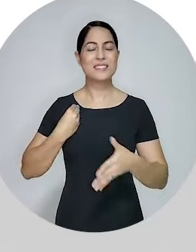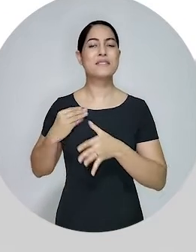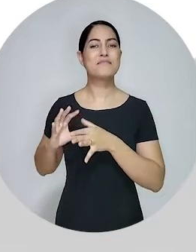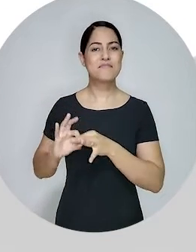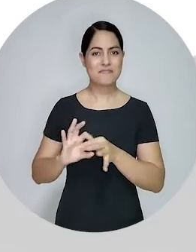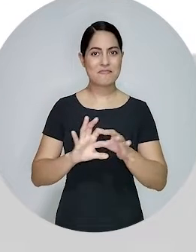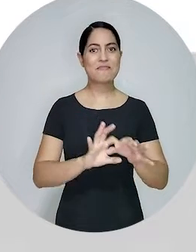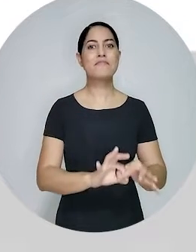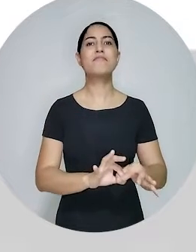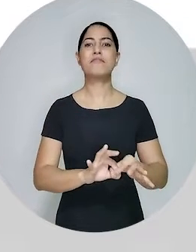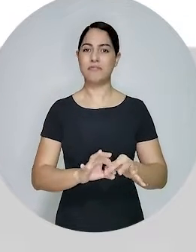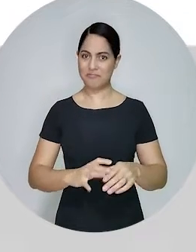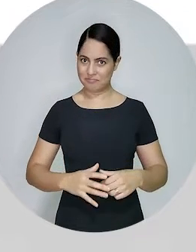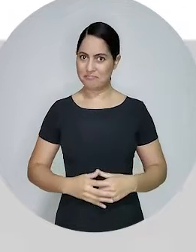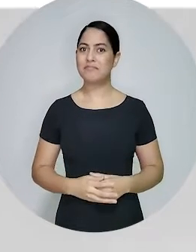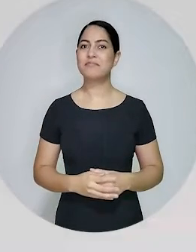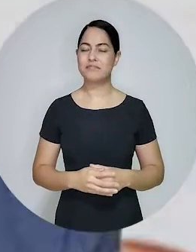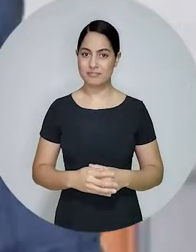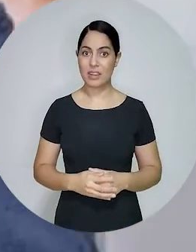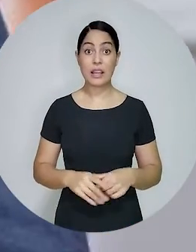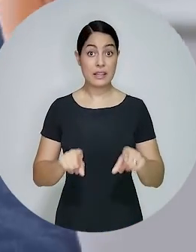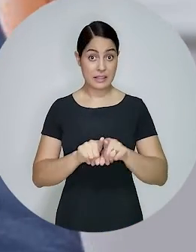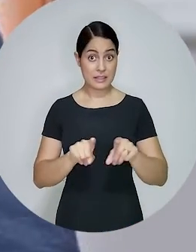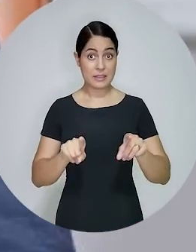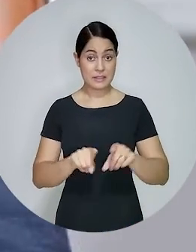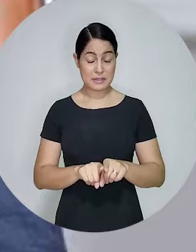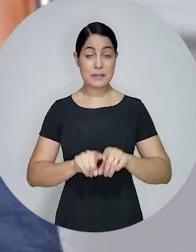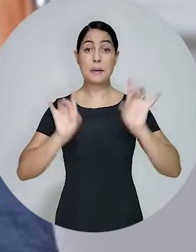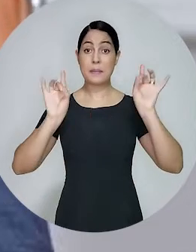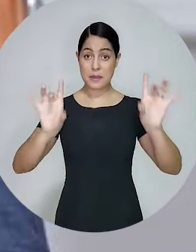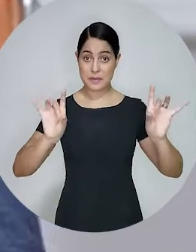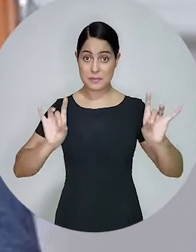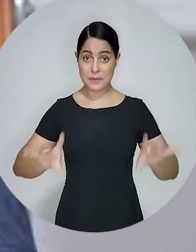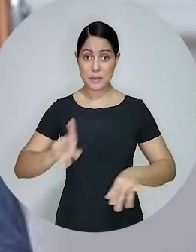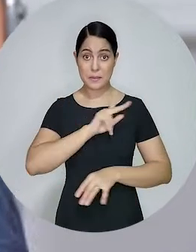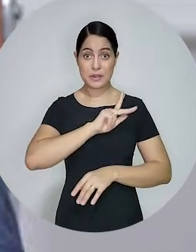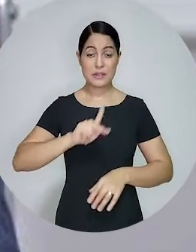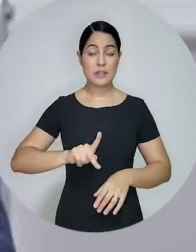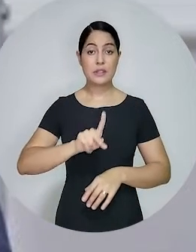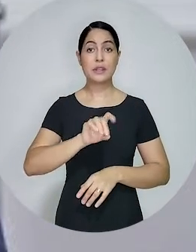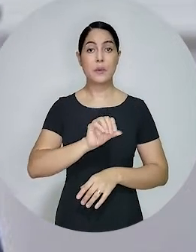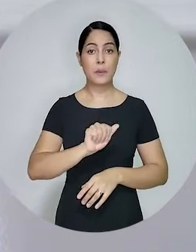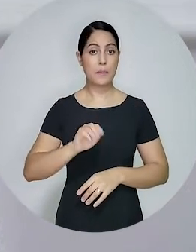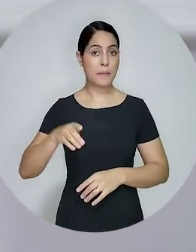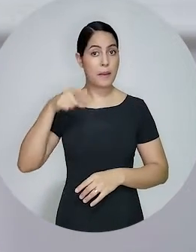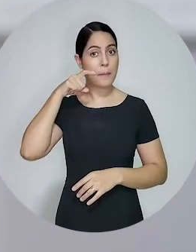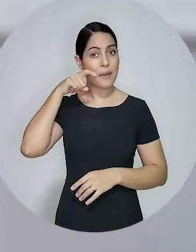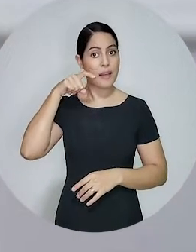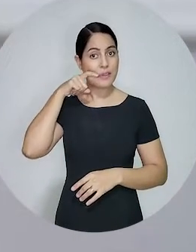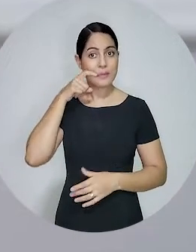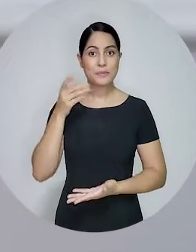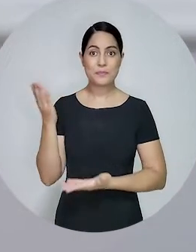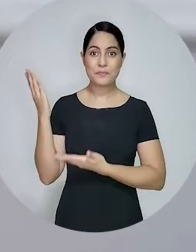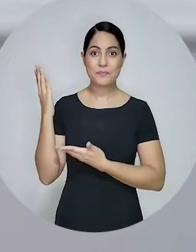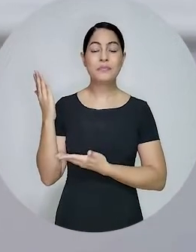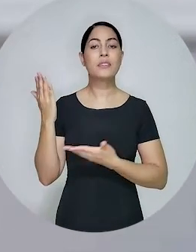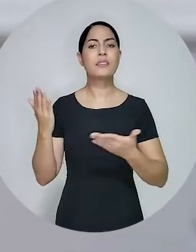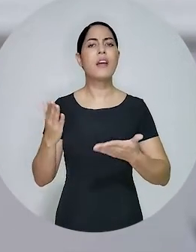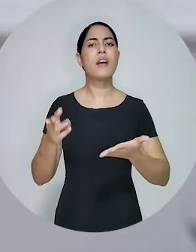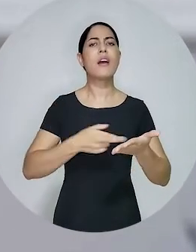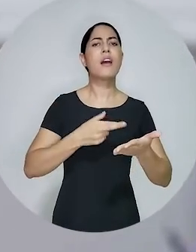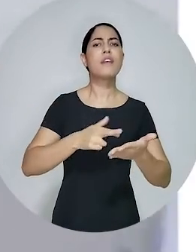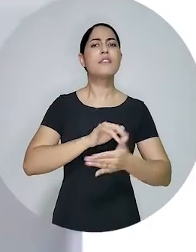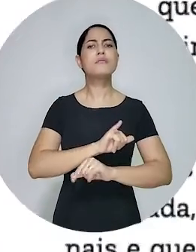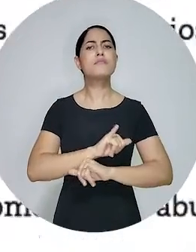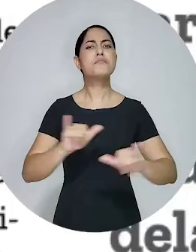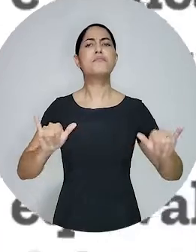na participação de mulheres nos processos decisórios. Em outro trecho, com a participação especial do presidente nacional da OAB,